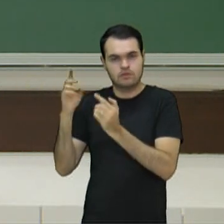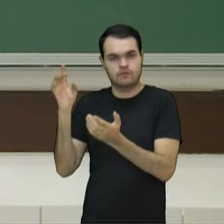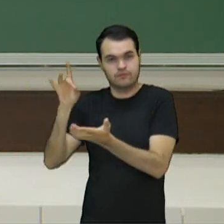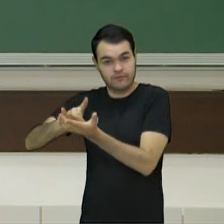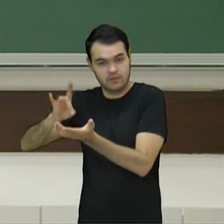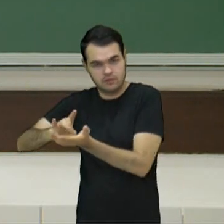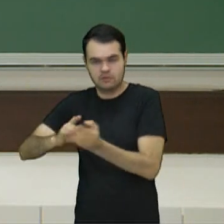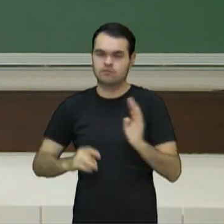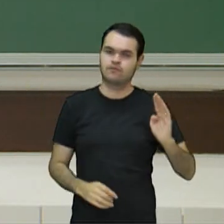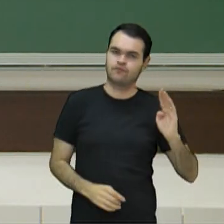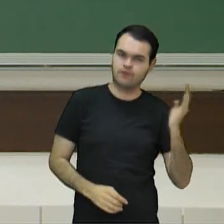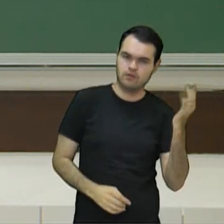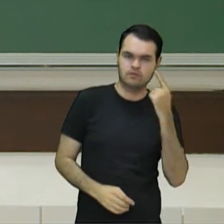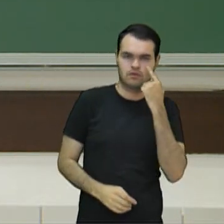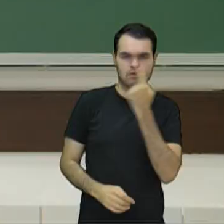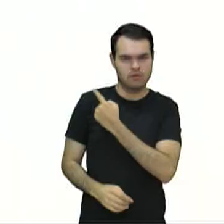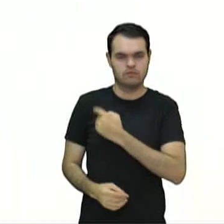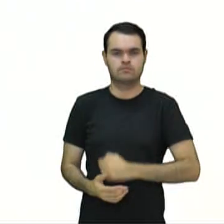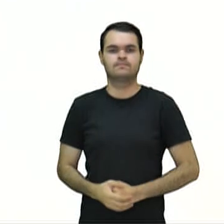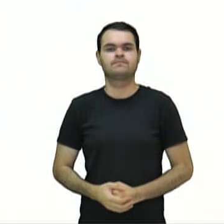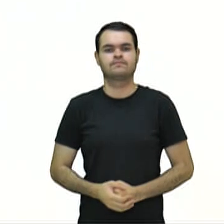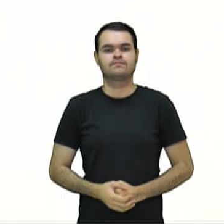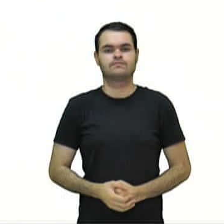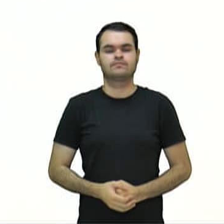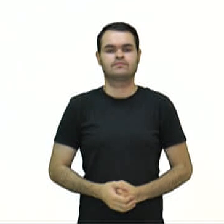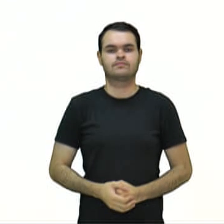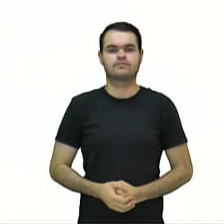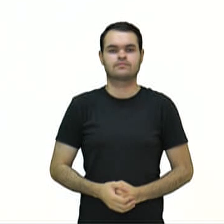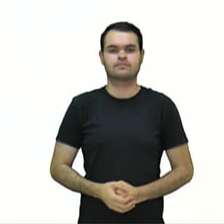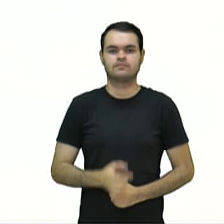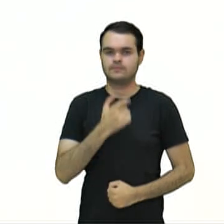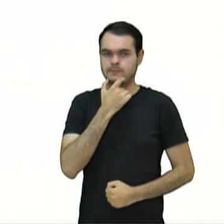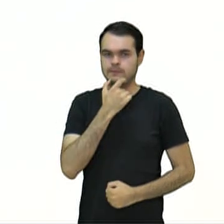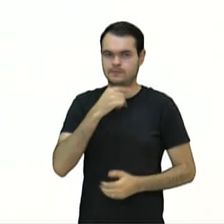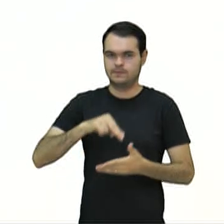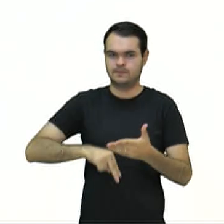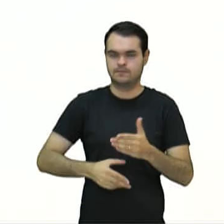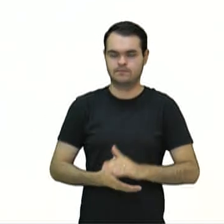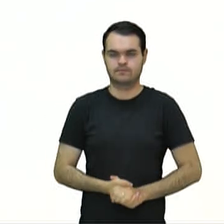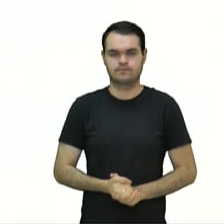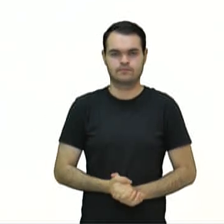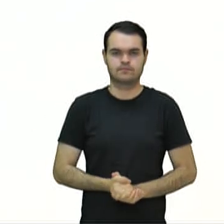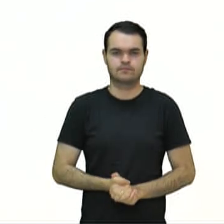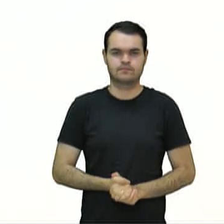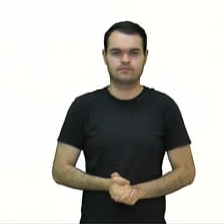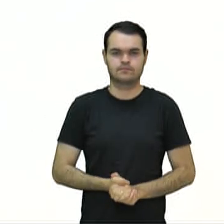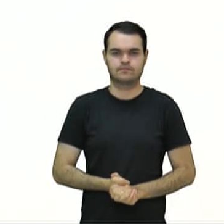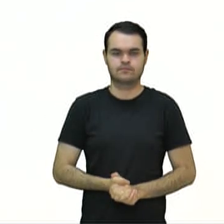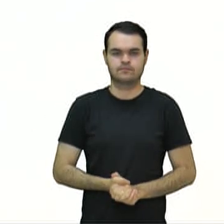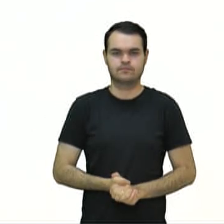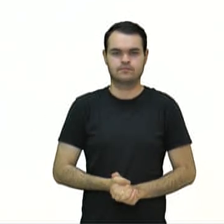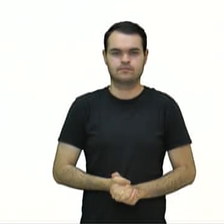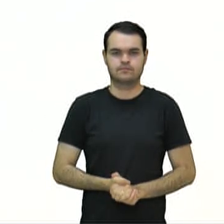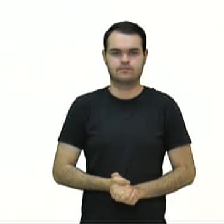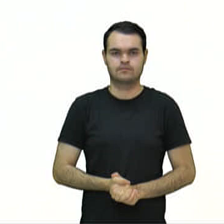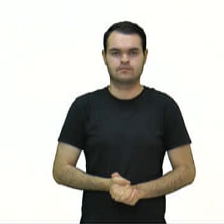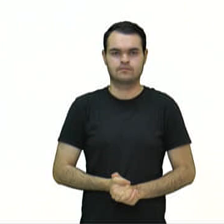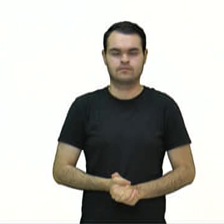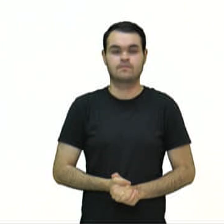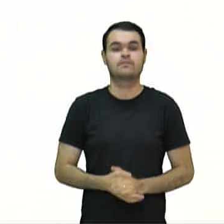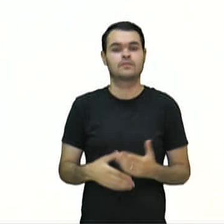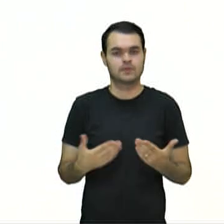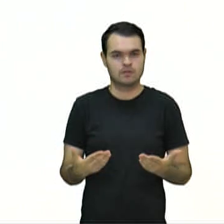e o que são falsas. Observem o fragmento. His weapon and main symbol was the trident, perhaps once a fish spear.